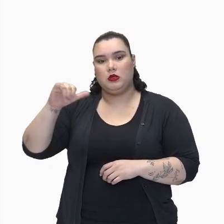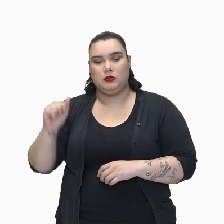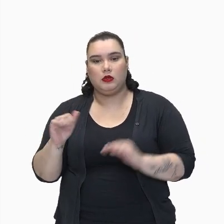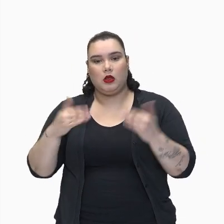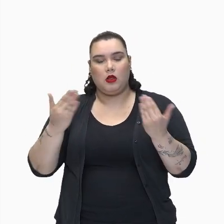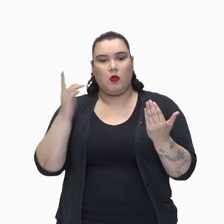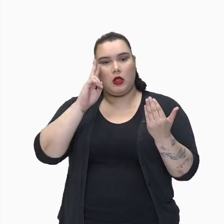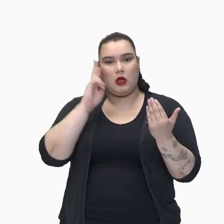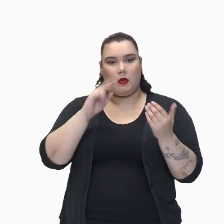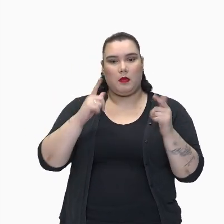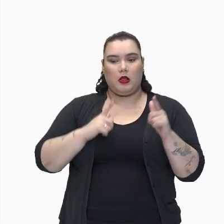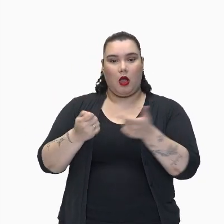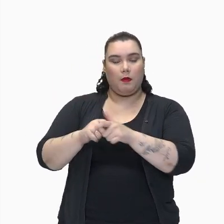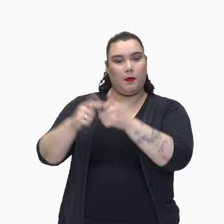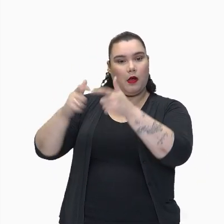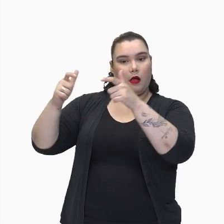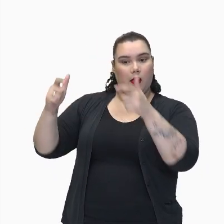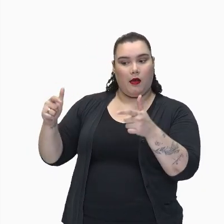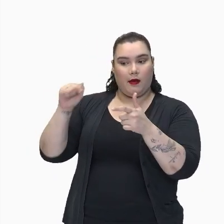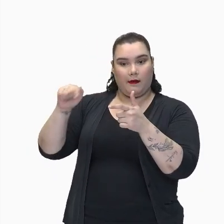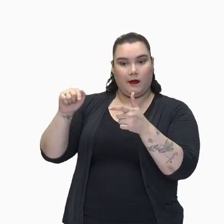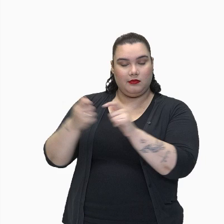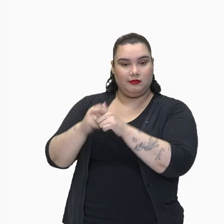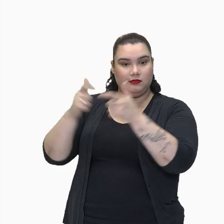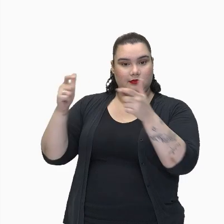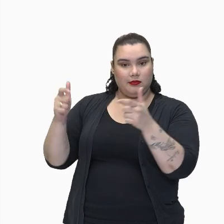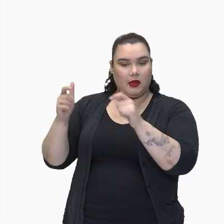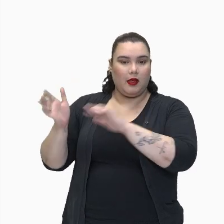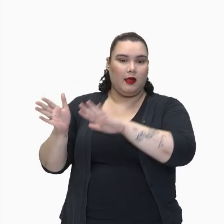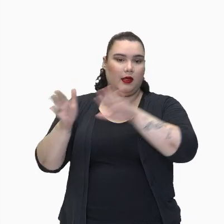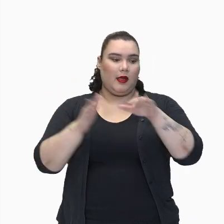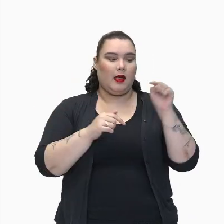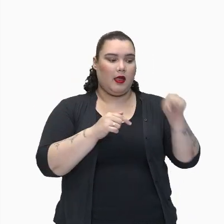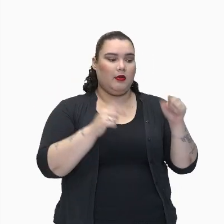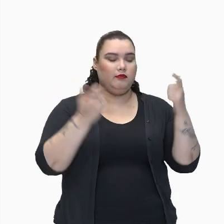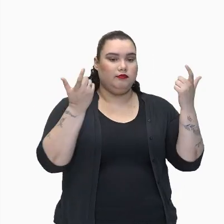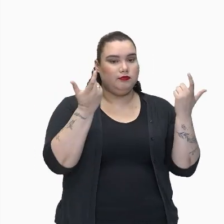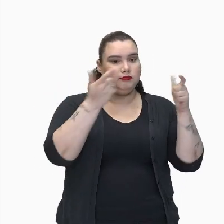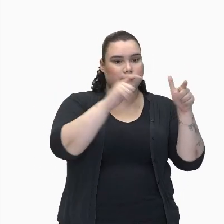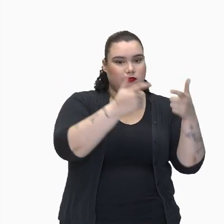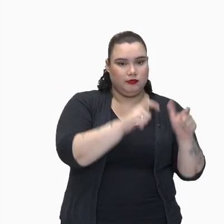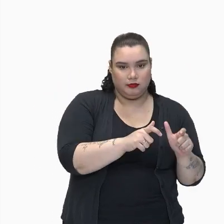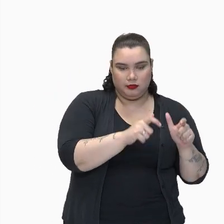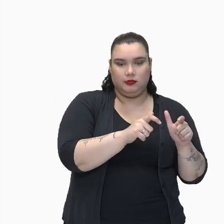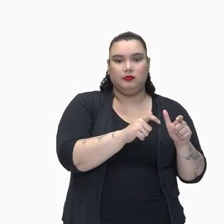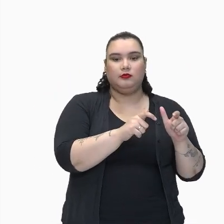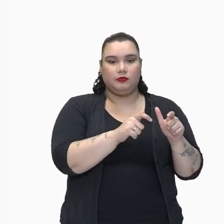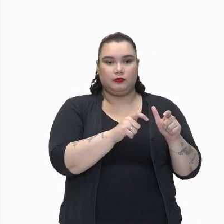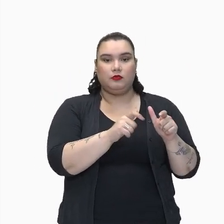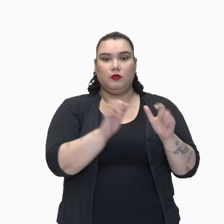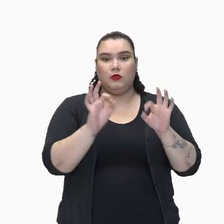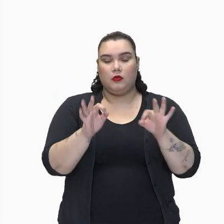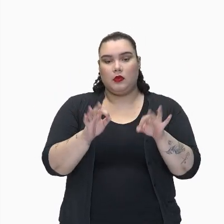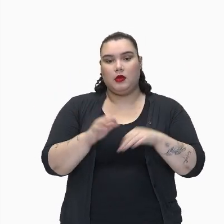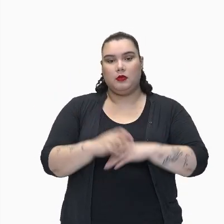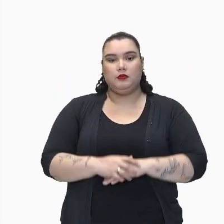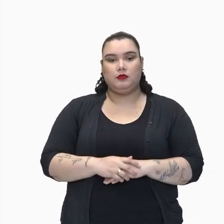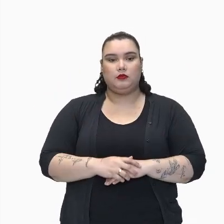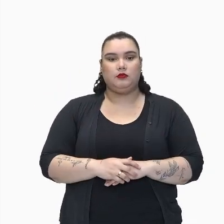grandes extensões de terras planas, nós temos as grandes monoculturas. Aqui onde nós temos os altiplanos, que são